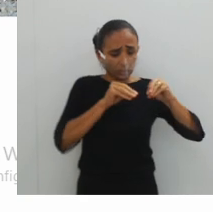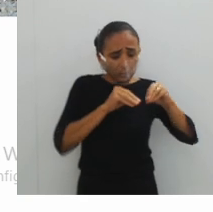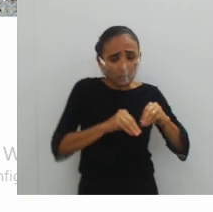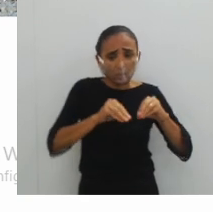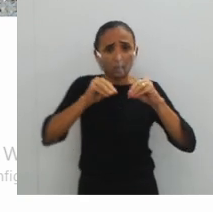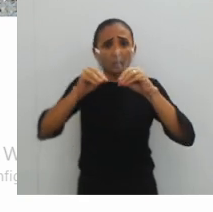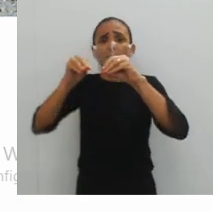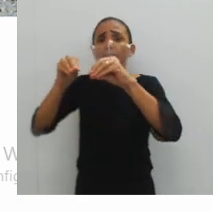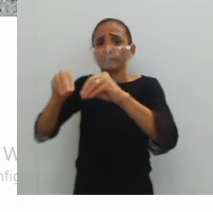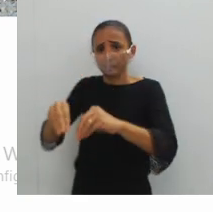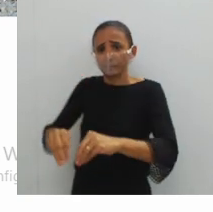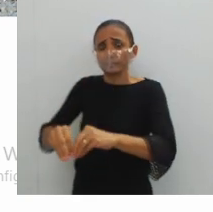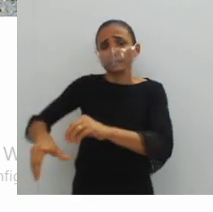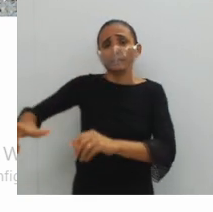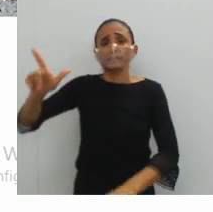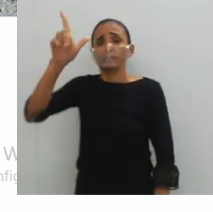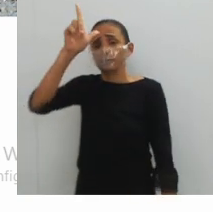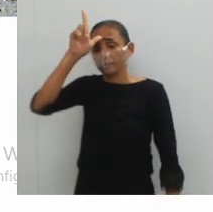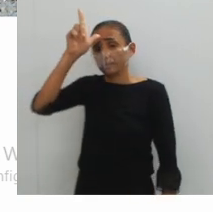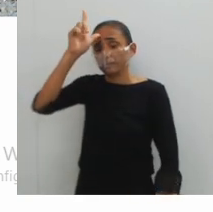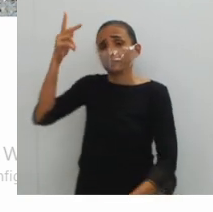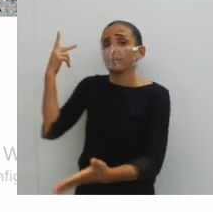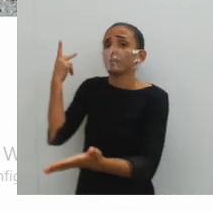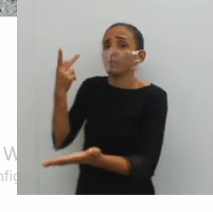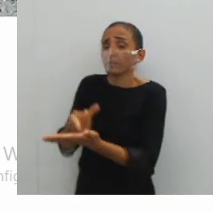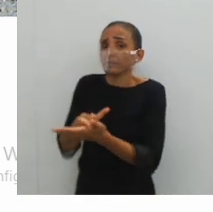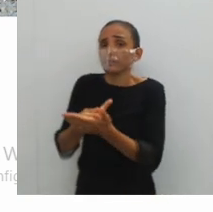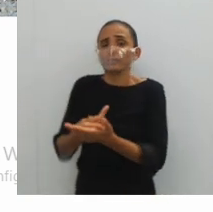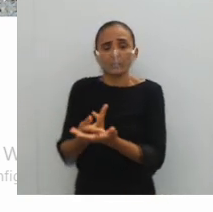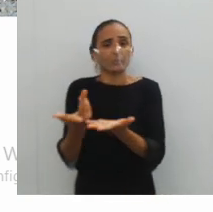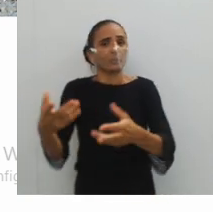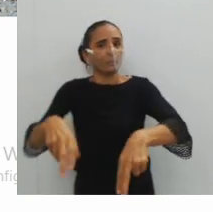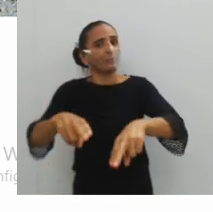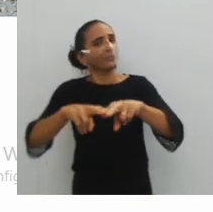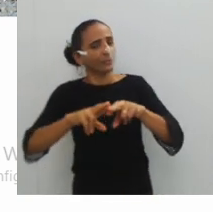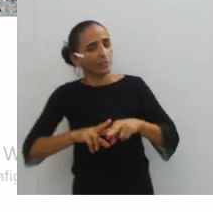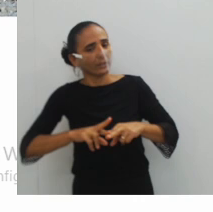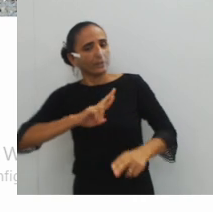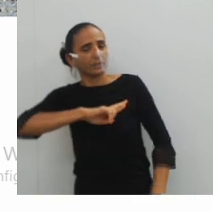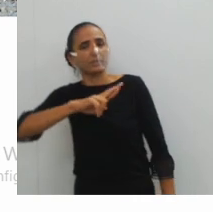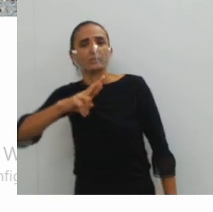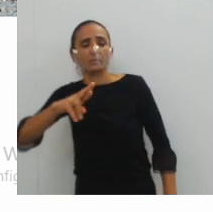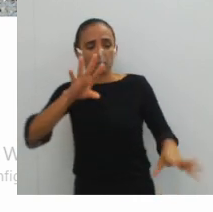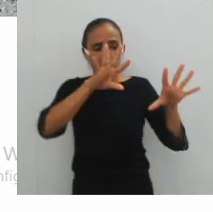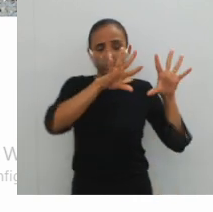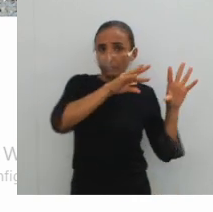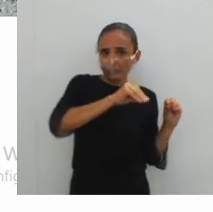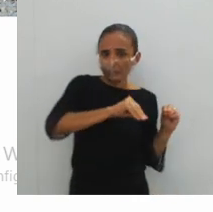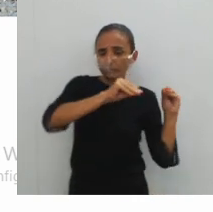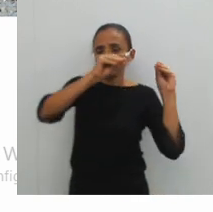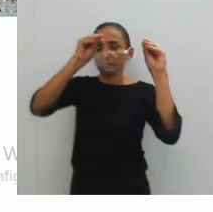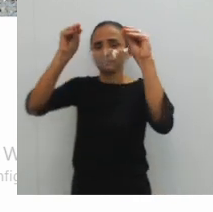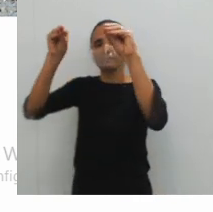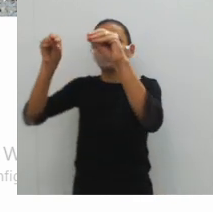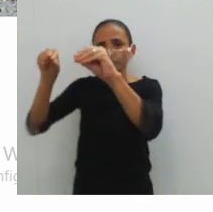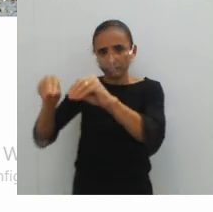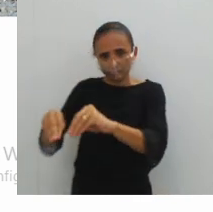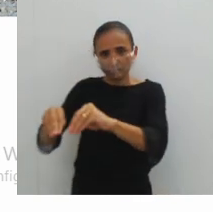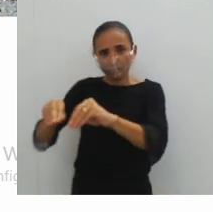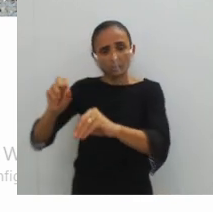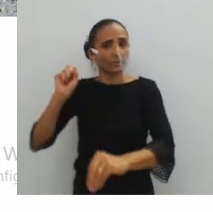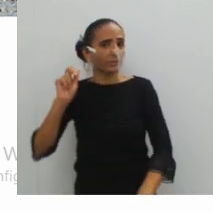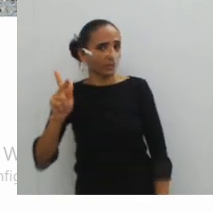território, principalmente na Alemanha. Então, a questão religiosa aí provocou migrações de população, tá